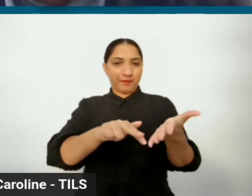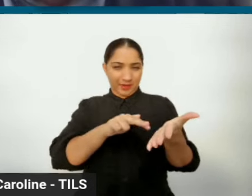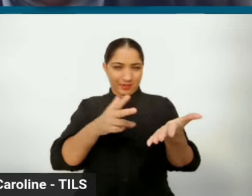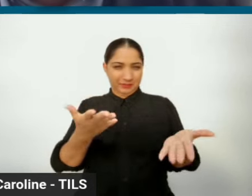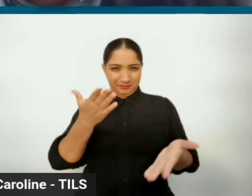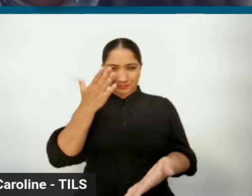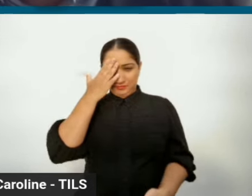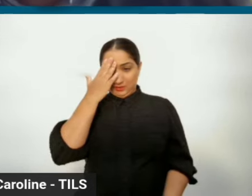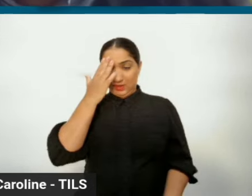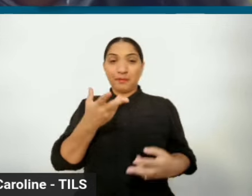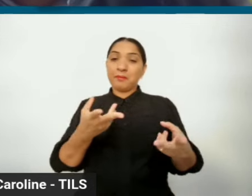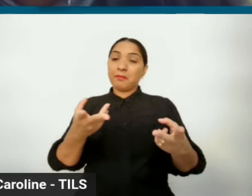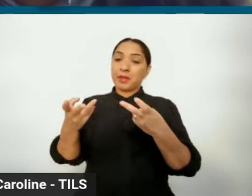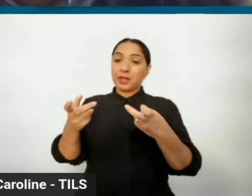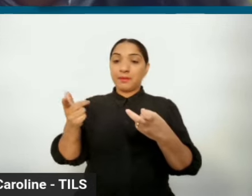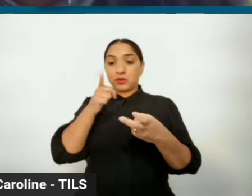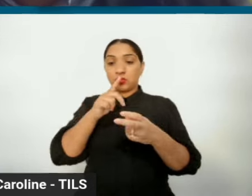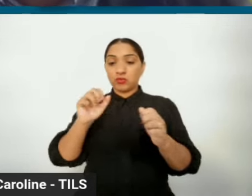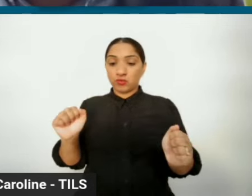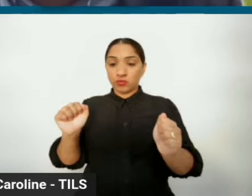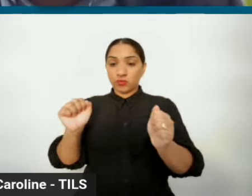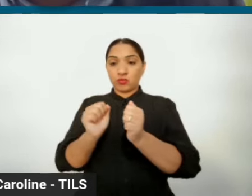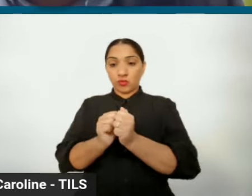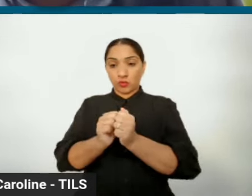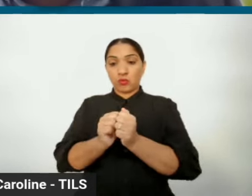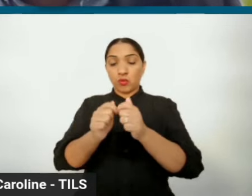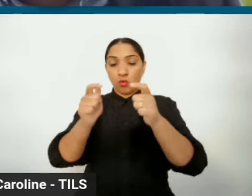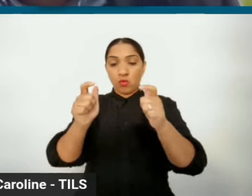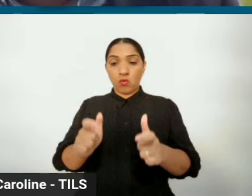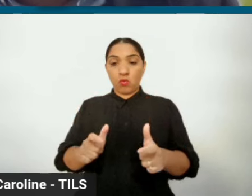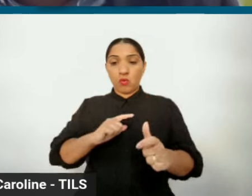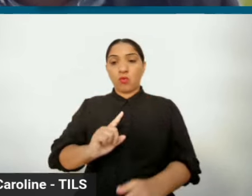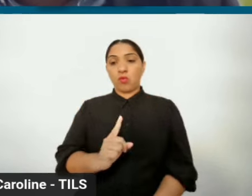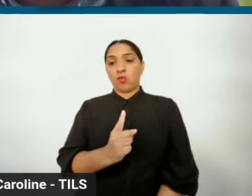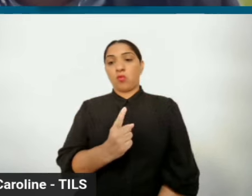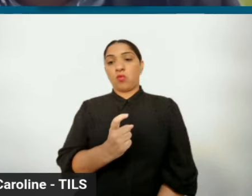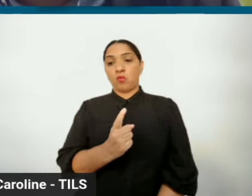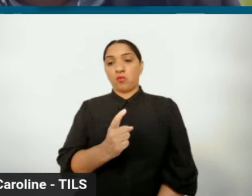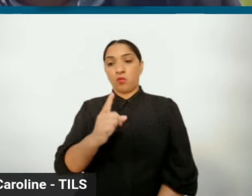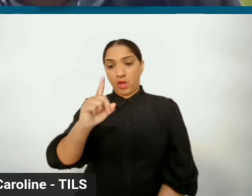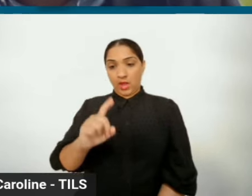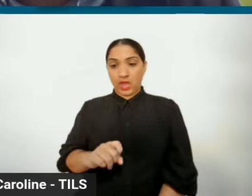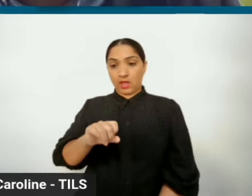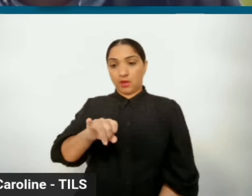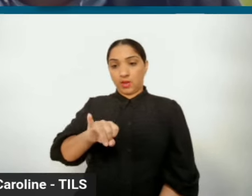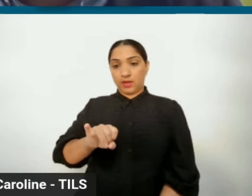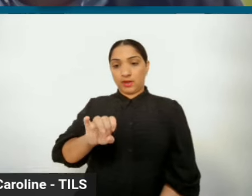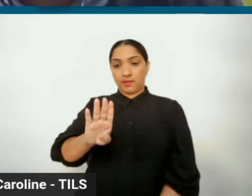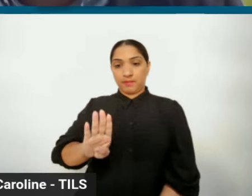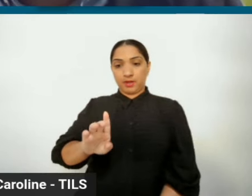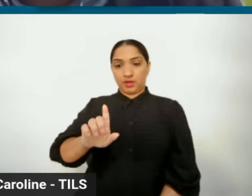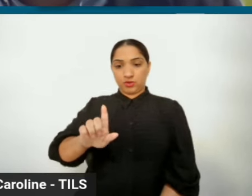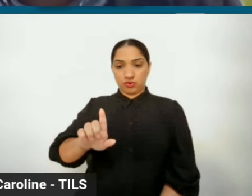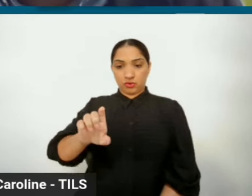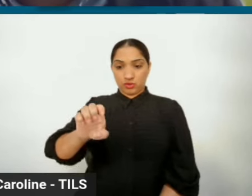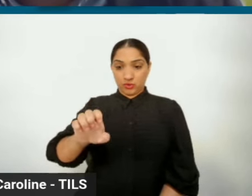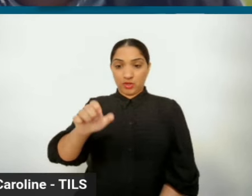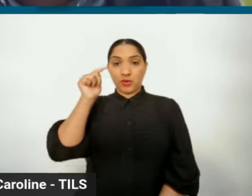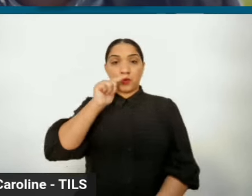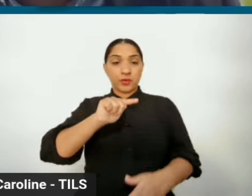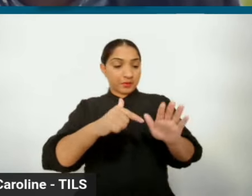órgãos públicos, uma delas é do IBGE, por exemplo, pesquisas que, enfim, de amostra